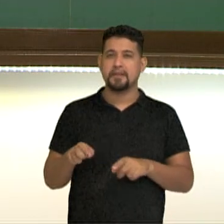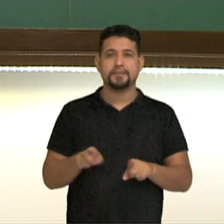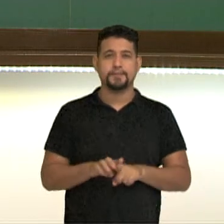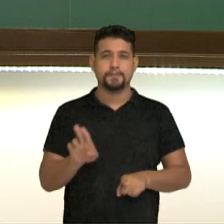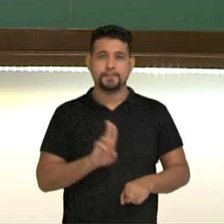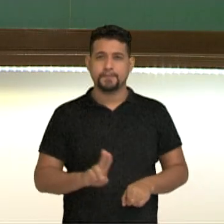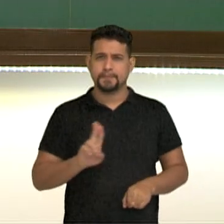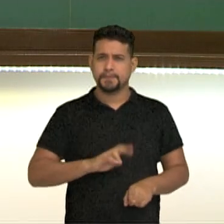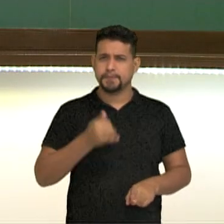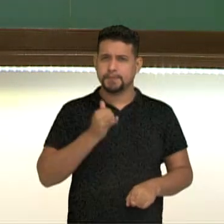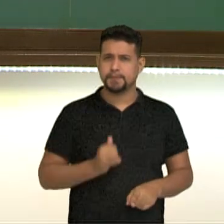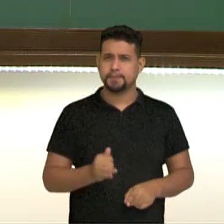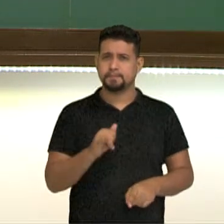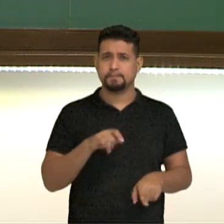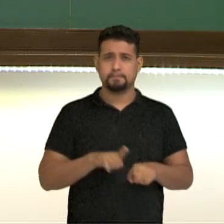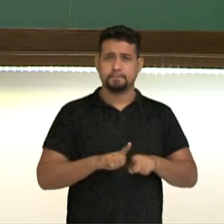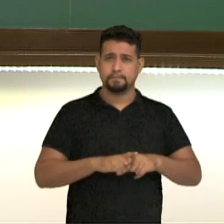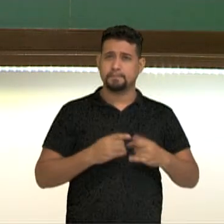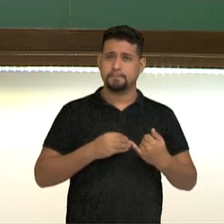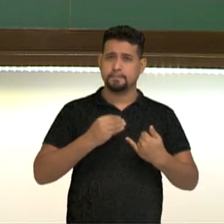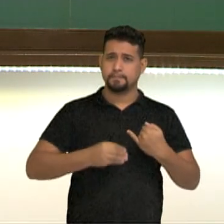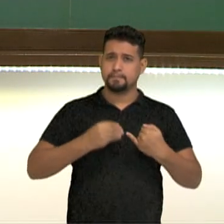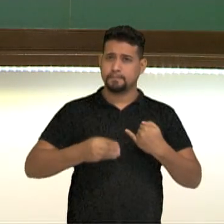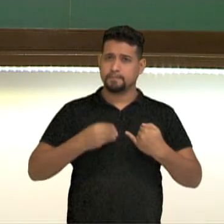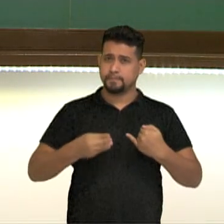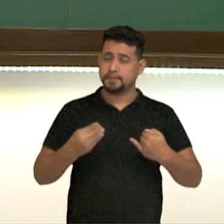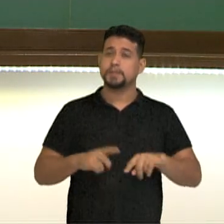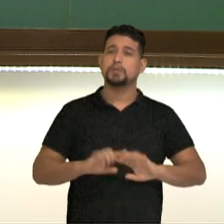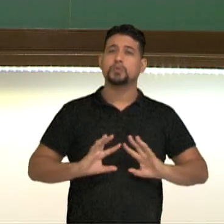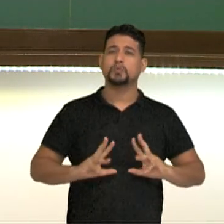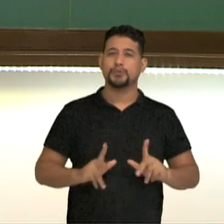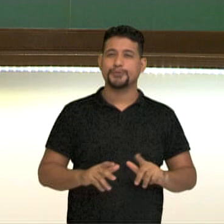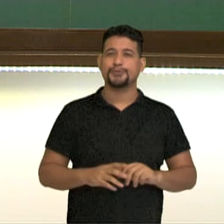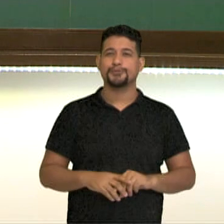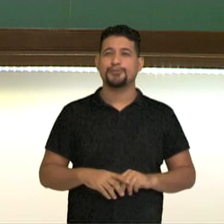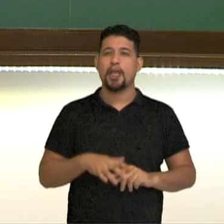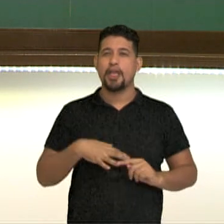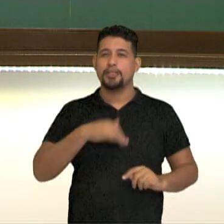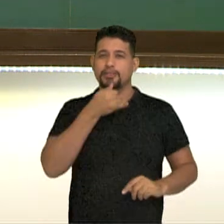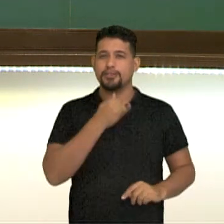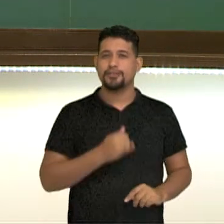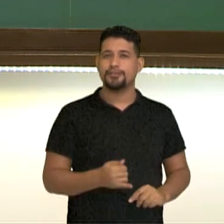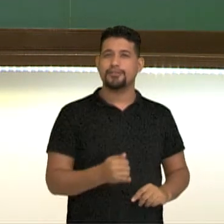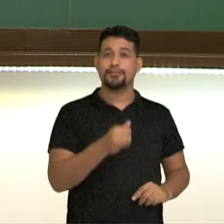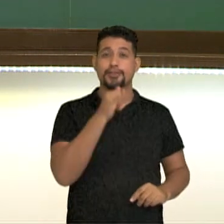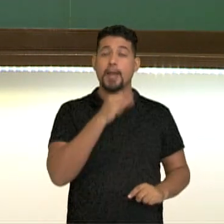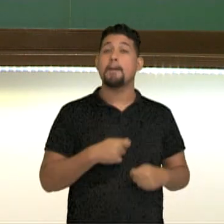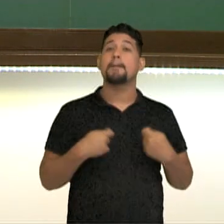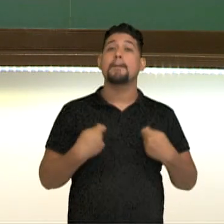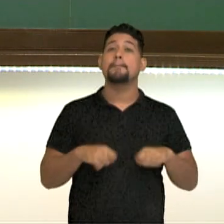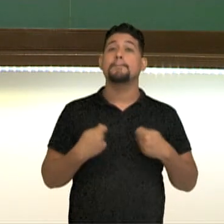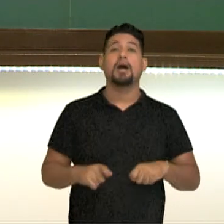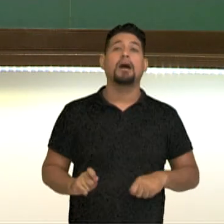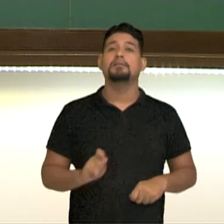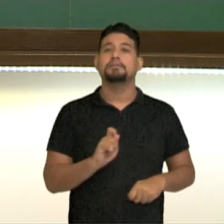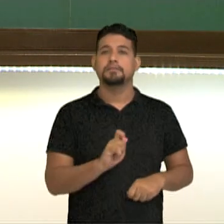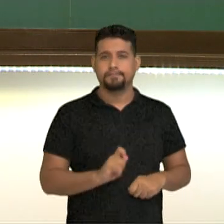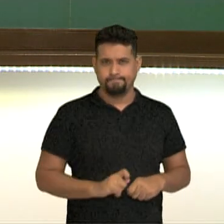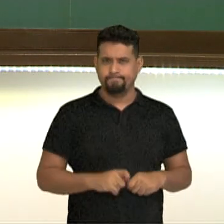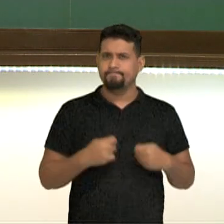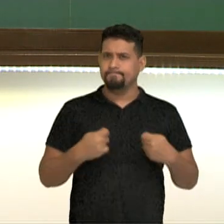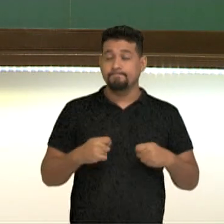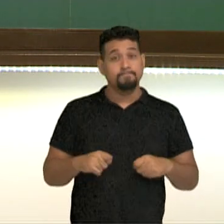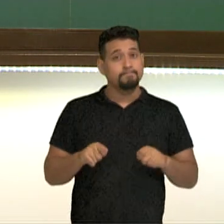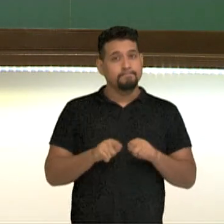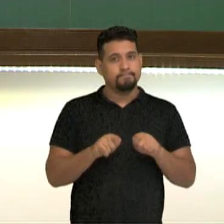dos condutores quanto dos isolantes. Os condutores, a eletricidade, ela precisa passar. E é claro que